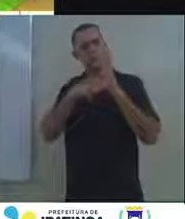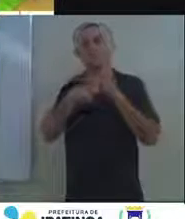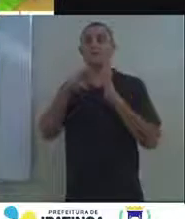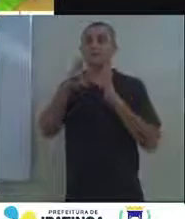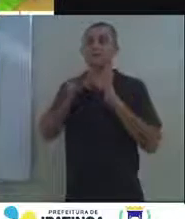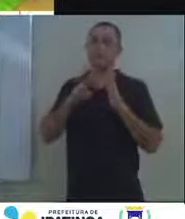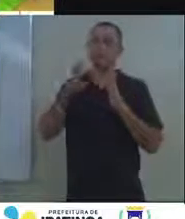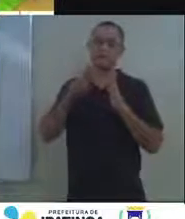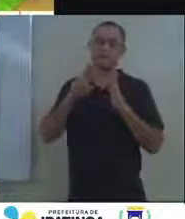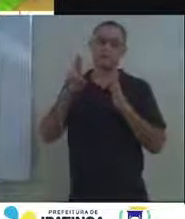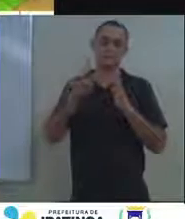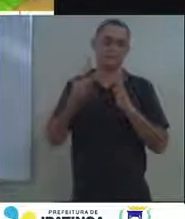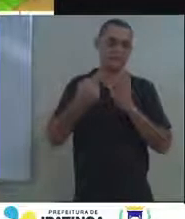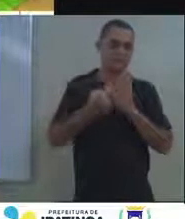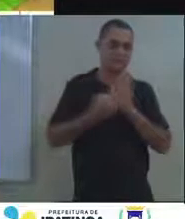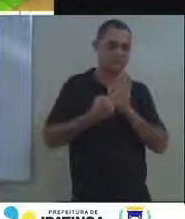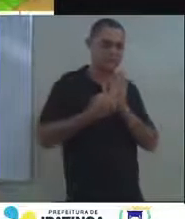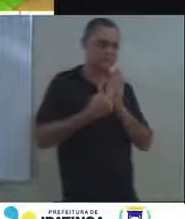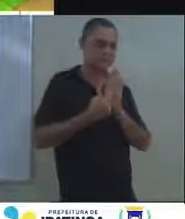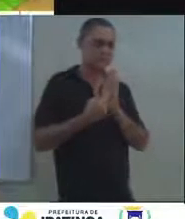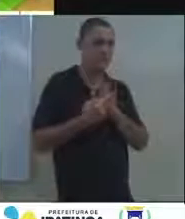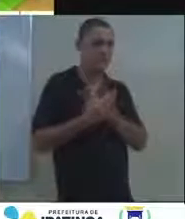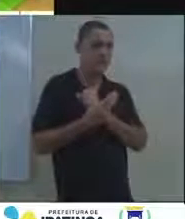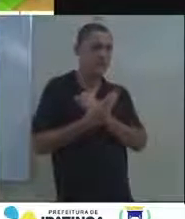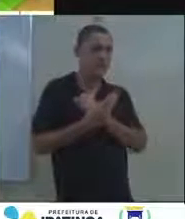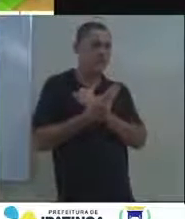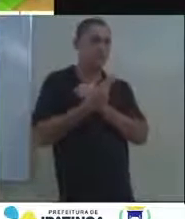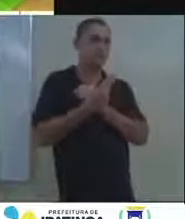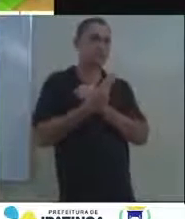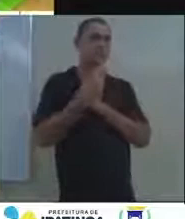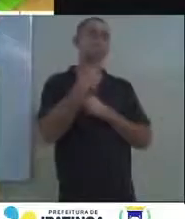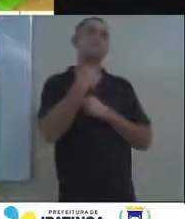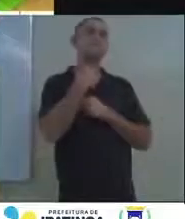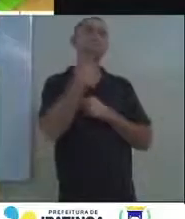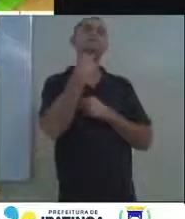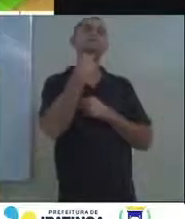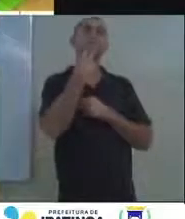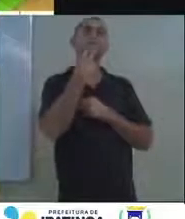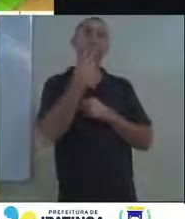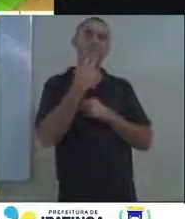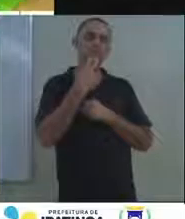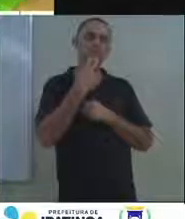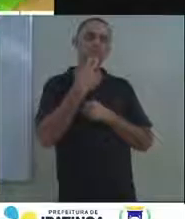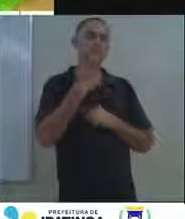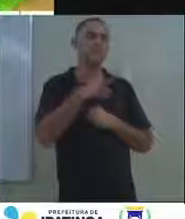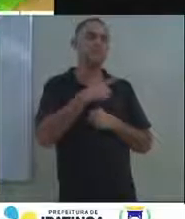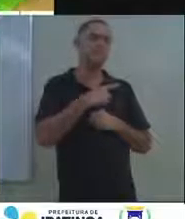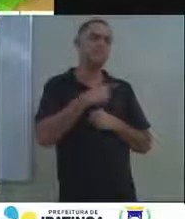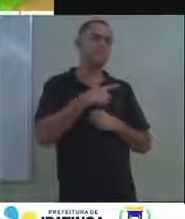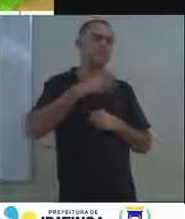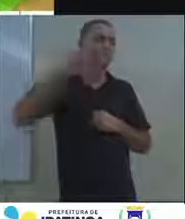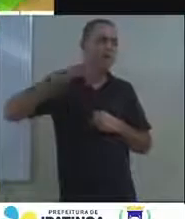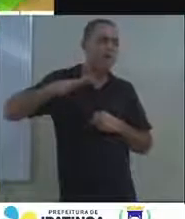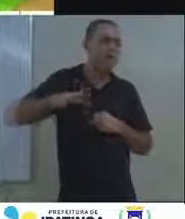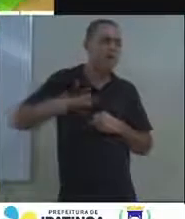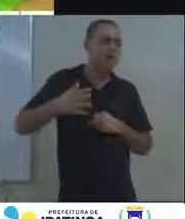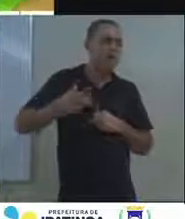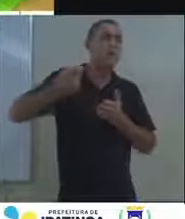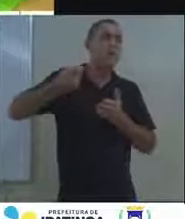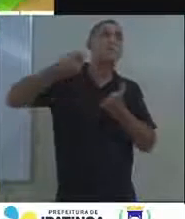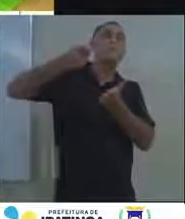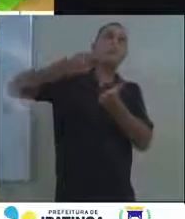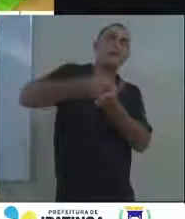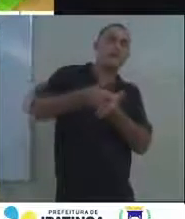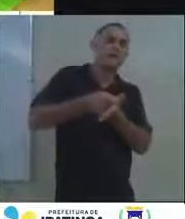está interferindo na sua voz, ele é um recurso que a gente consegue ter, e ele tem, a gente tem equipamentos de baixo custo que o professor